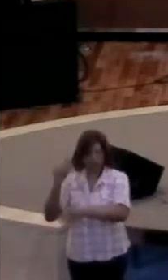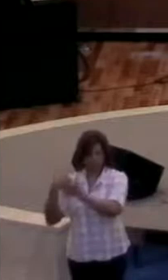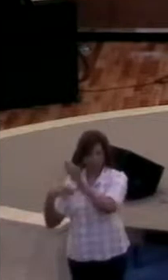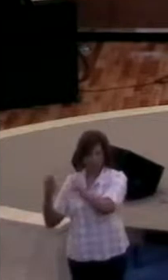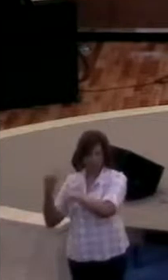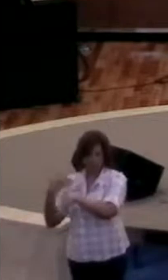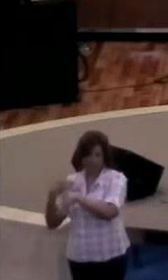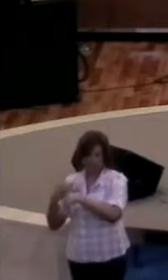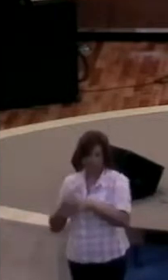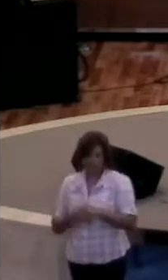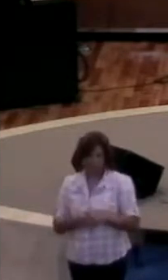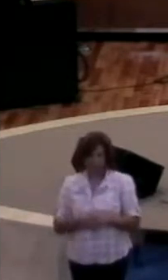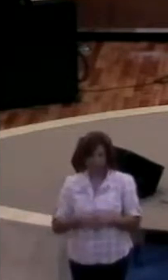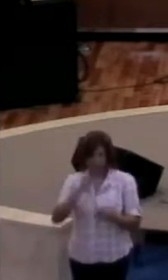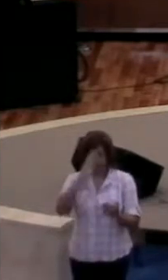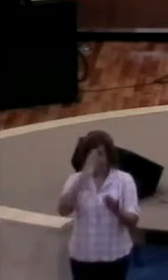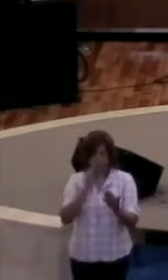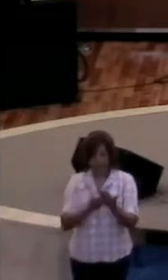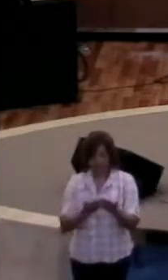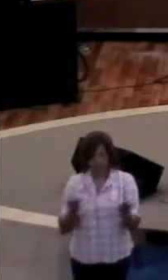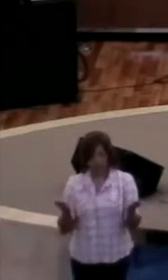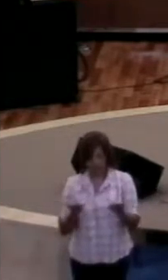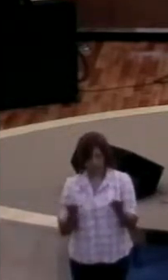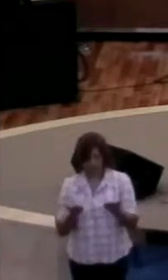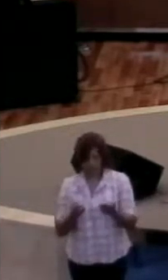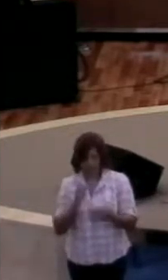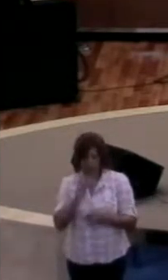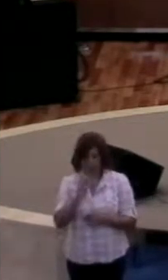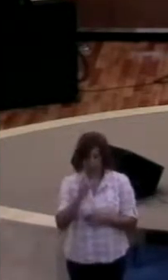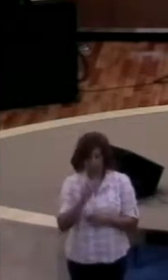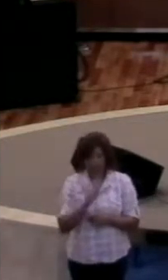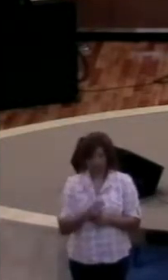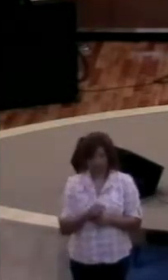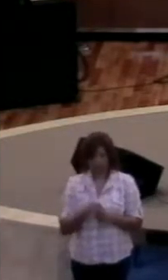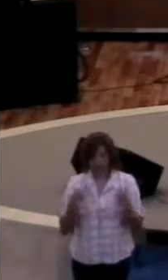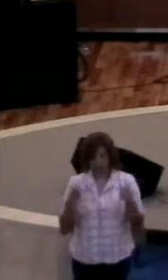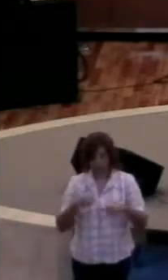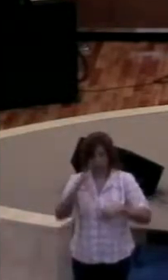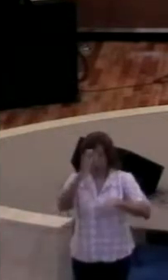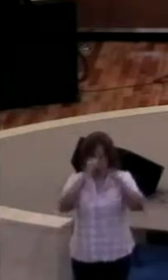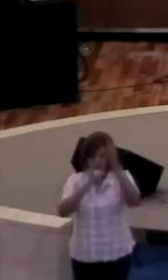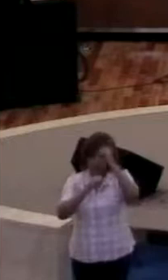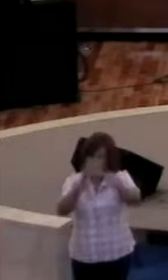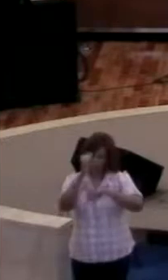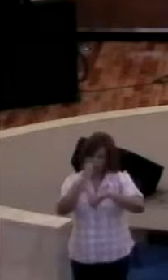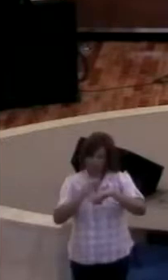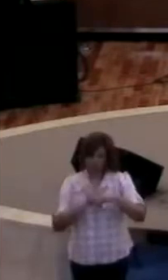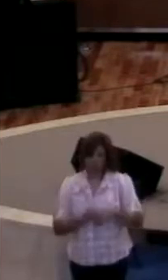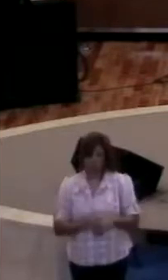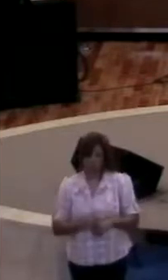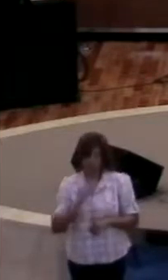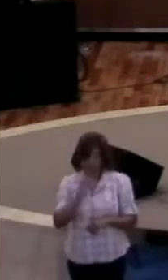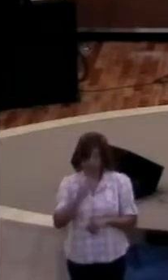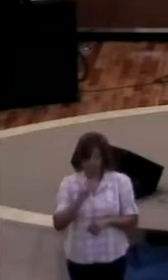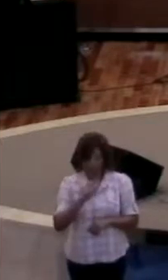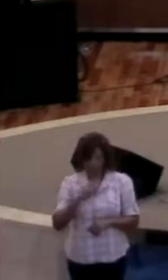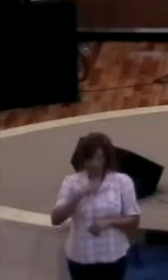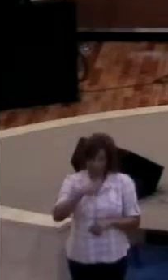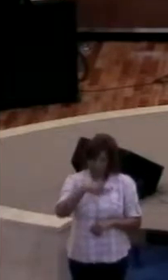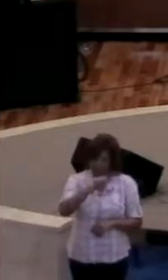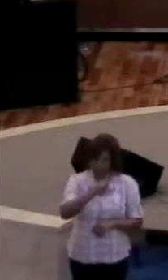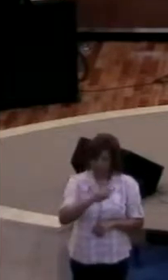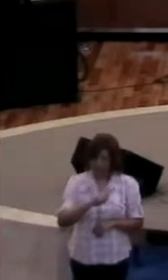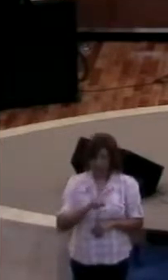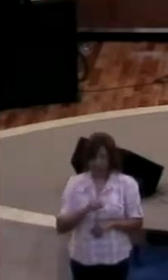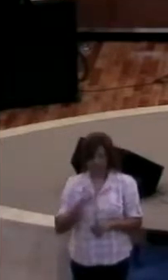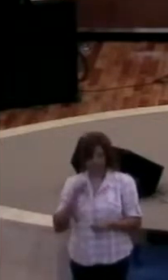hoje acreditando que a palavra que você merece ouvir é aquela palavra que fará com que você saia daqui passando